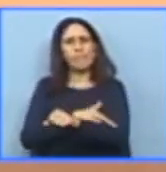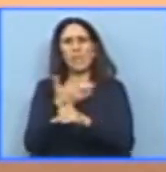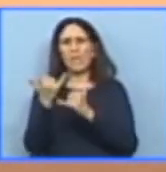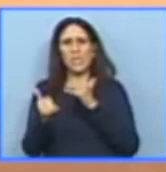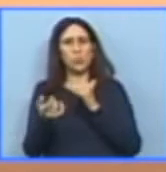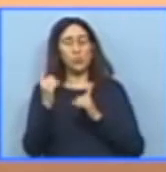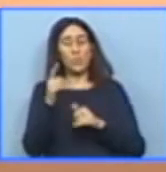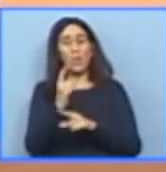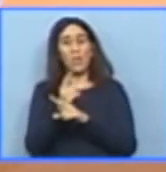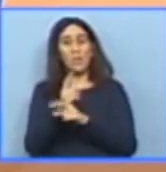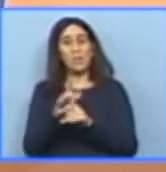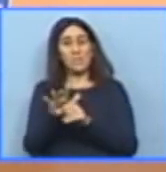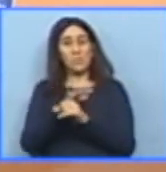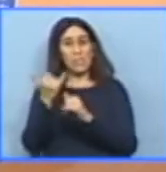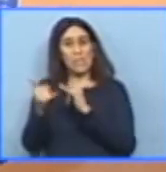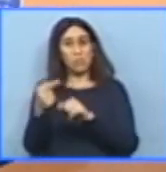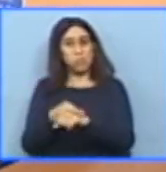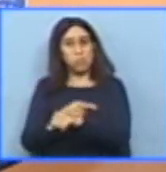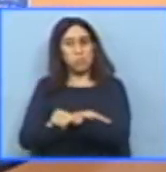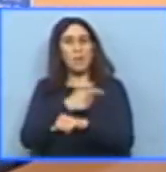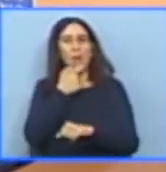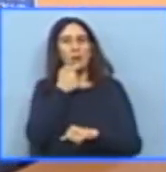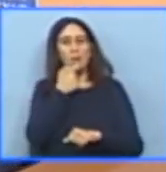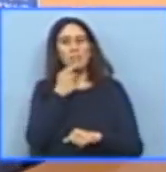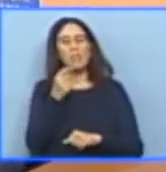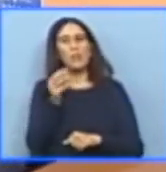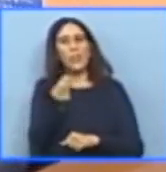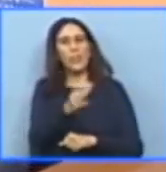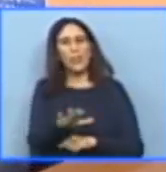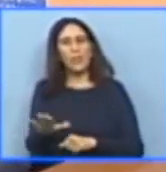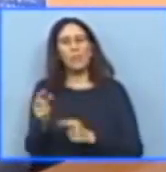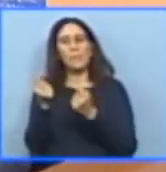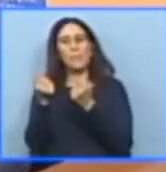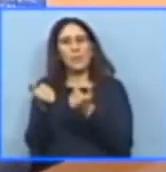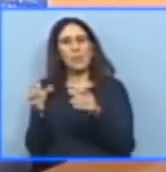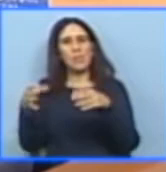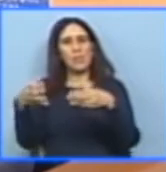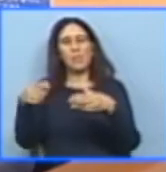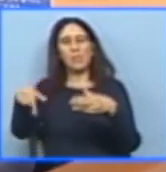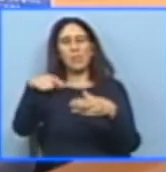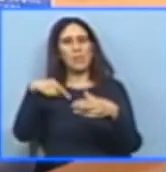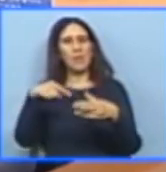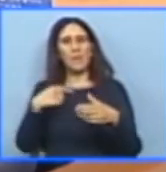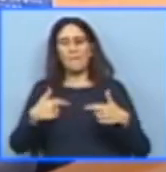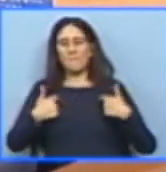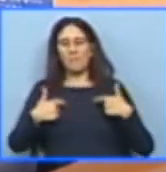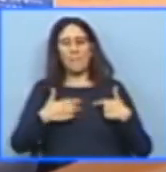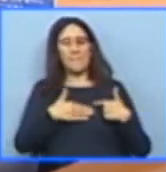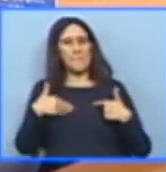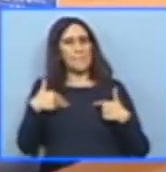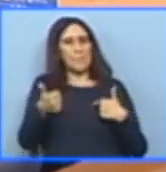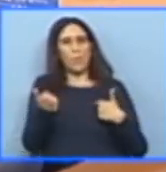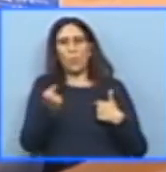só vai entrar dessa situação de risco uma pequena parte crianças que não estão bem com elas próprias e